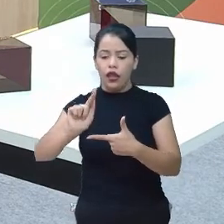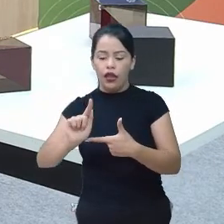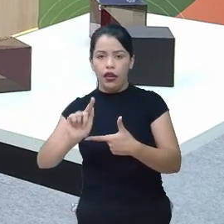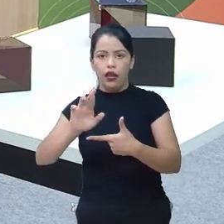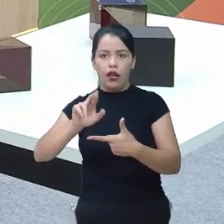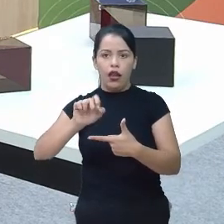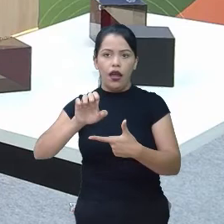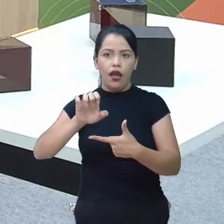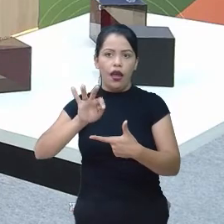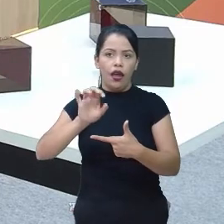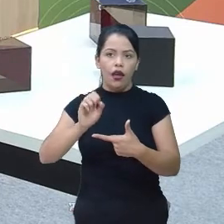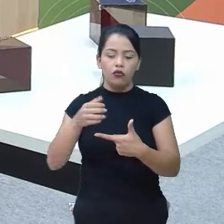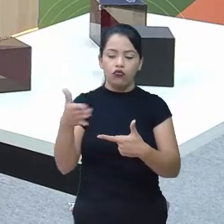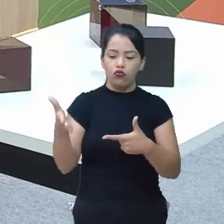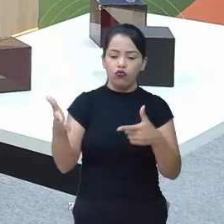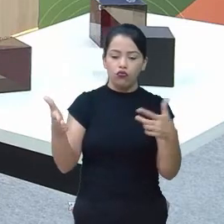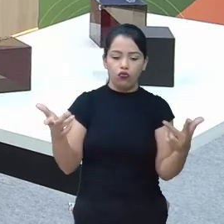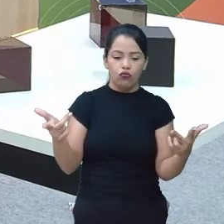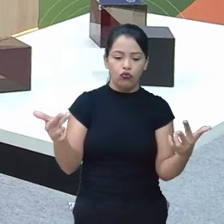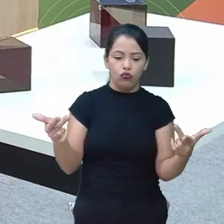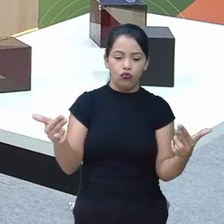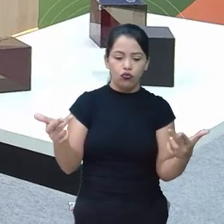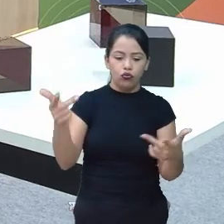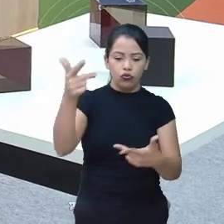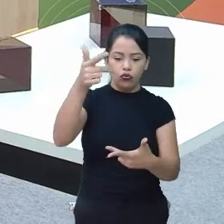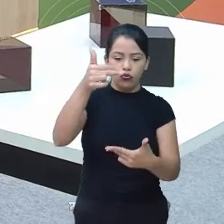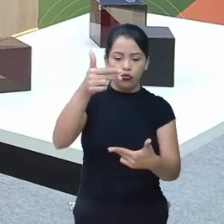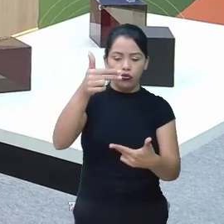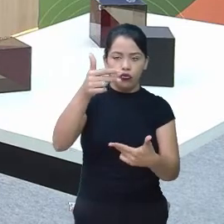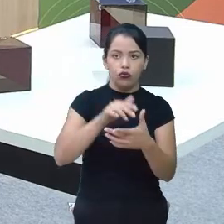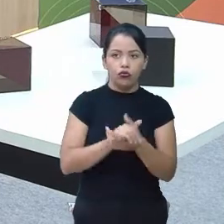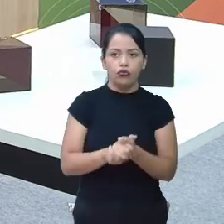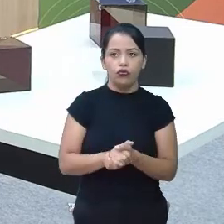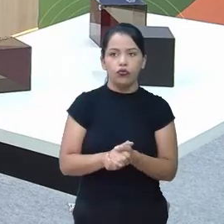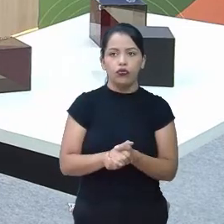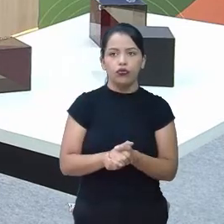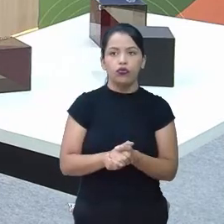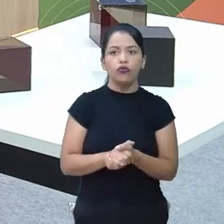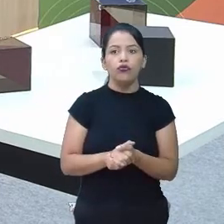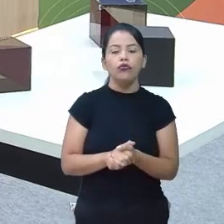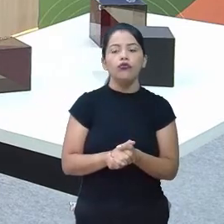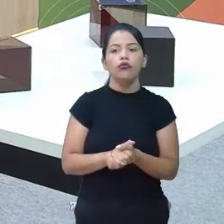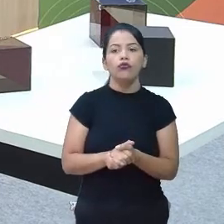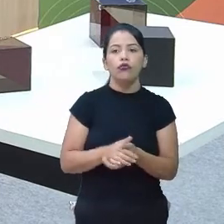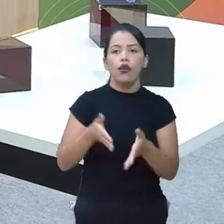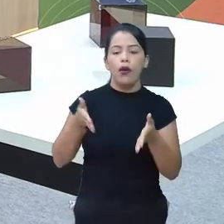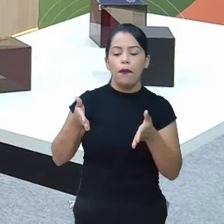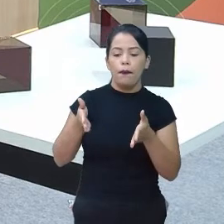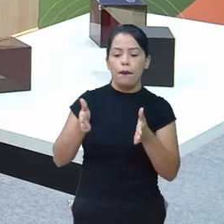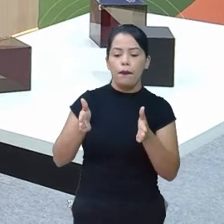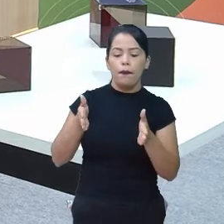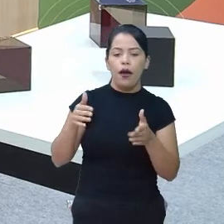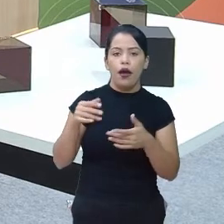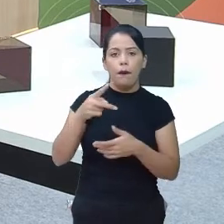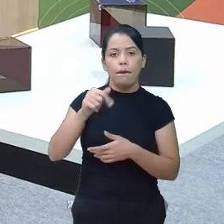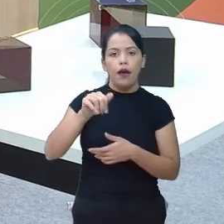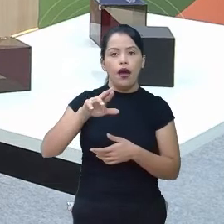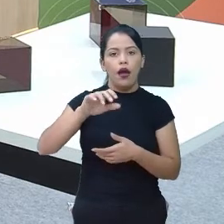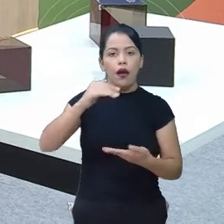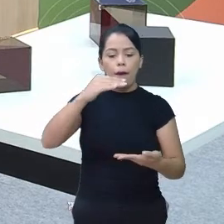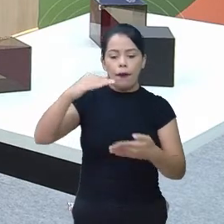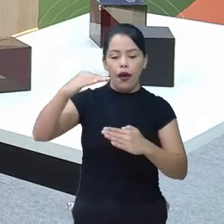é paralelo com esse, ou seja, vai seguir, não vai encontrar nunca. Esses lados opostos também são paralelos, mas isso acaba sendo uma